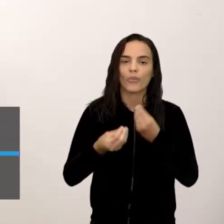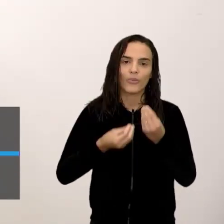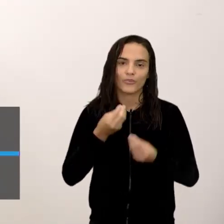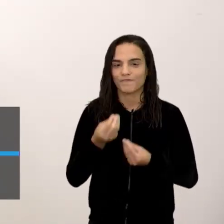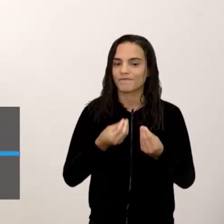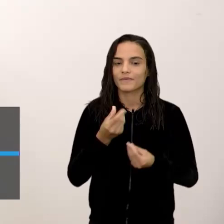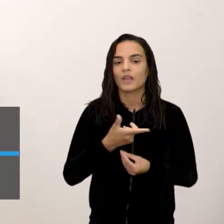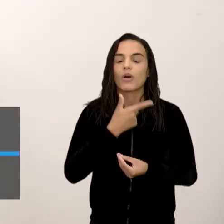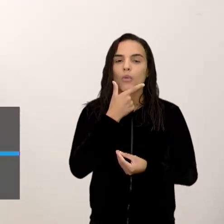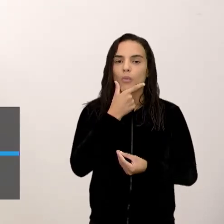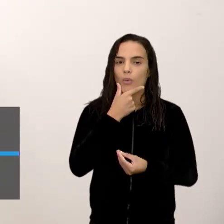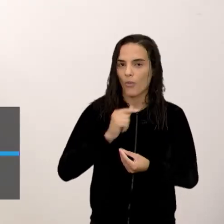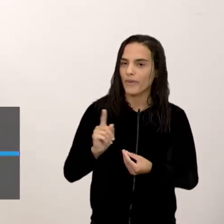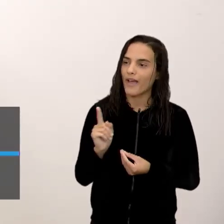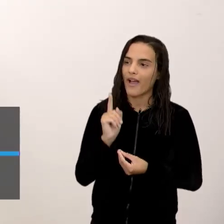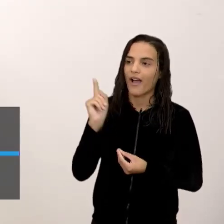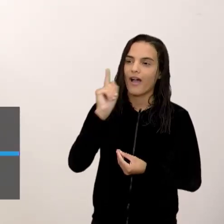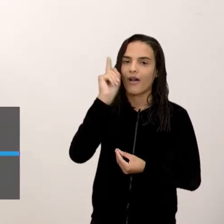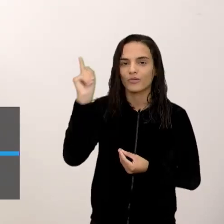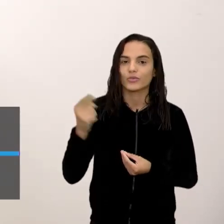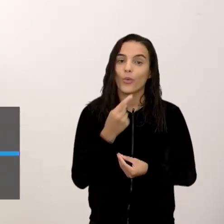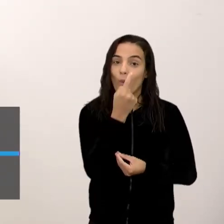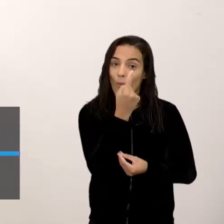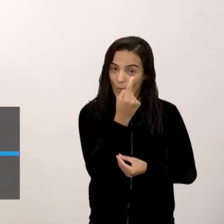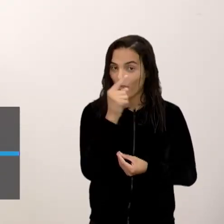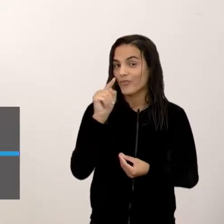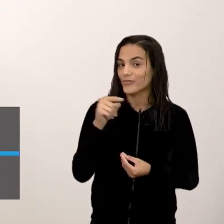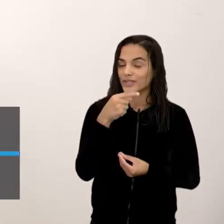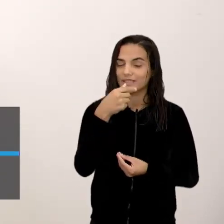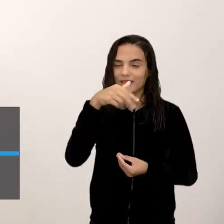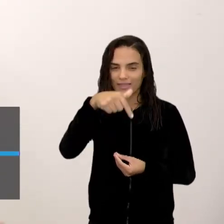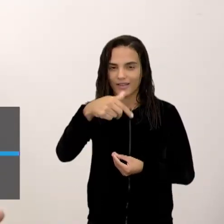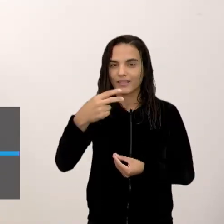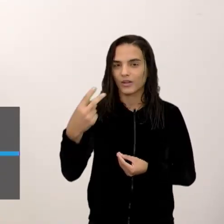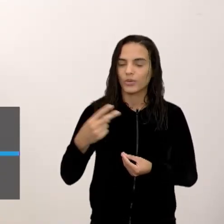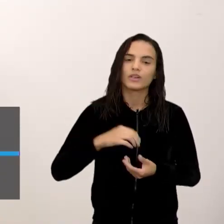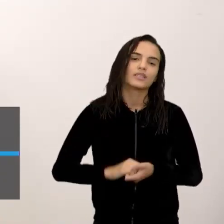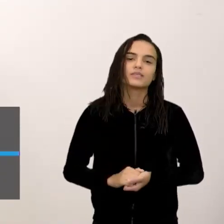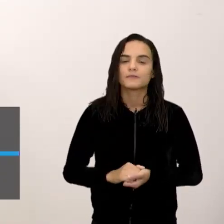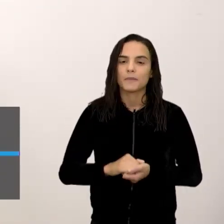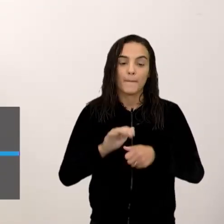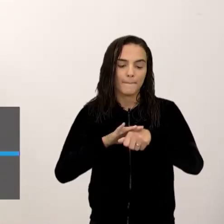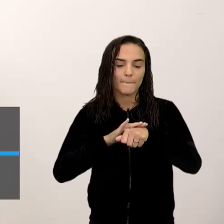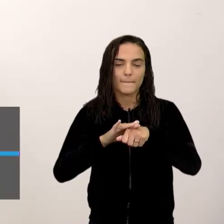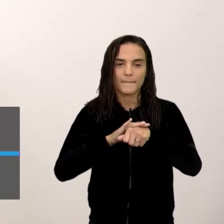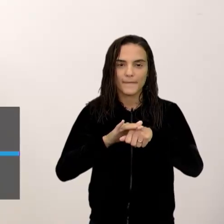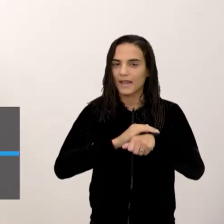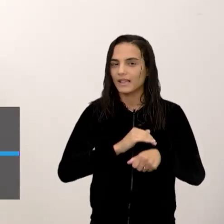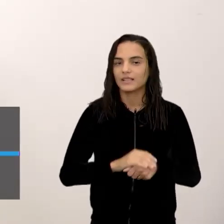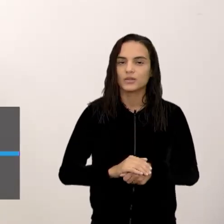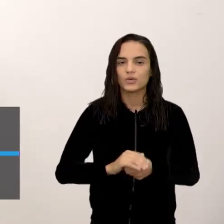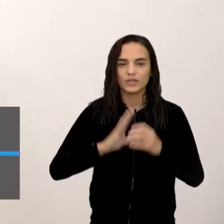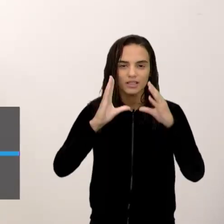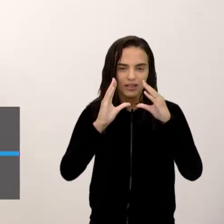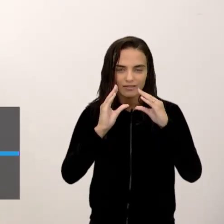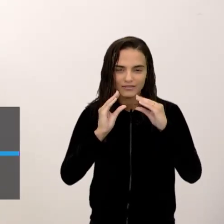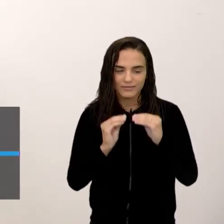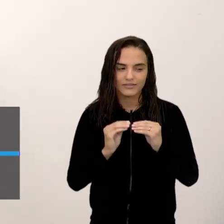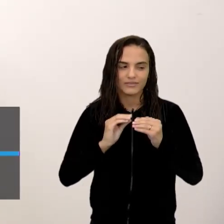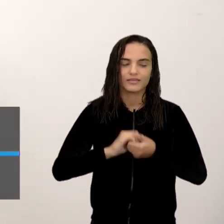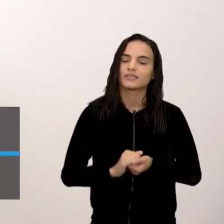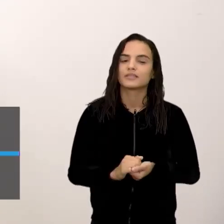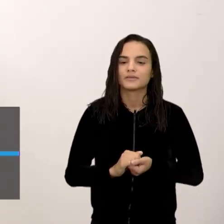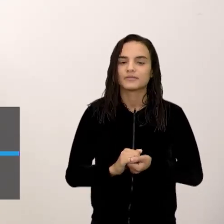homem cis, de estatura alta, tenho 1,82 m, 35 anos, pele morena, uso cabelo cortado à máquina,